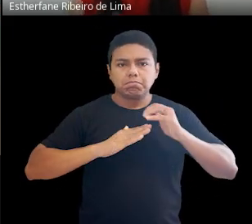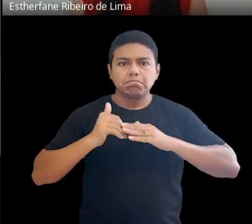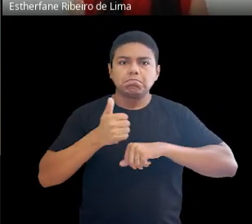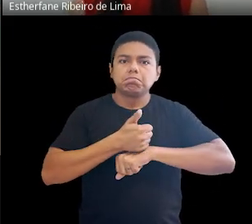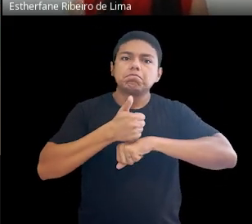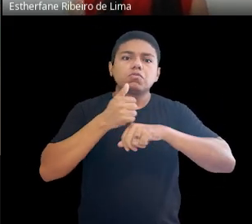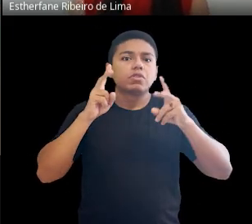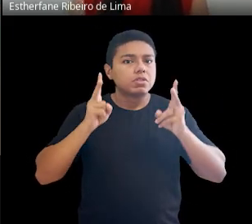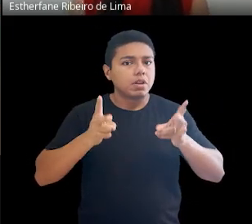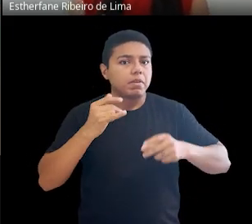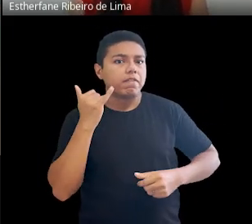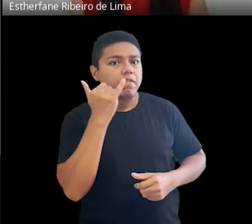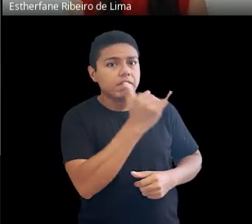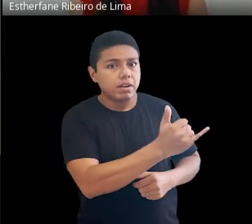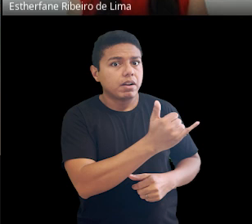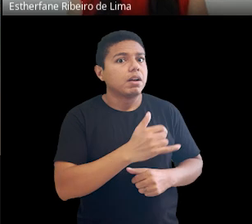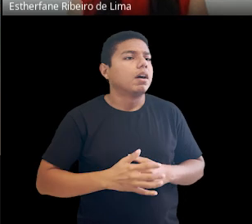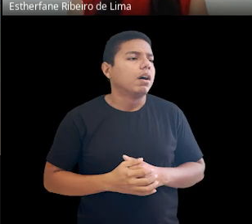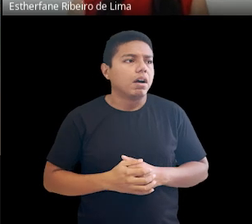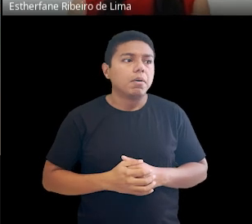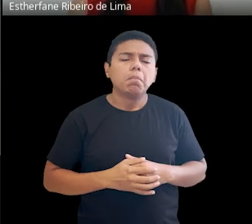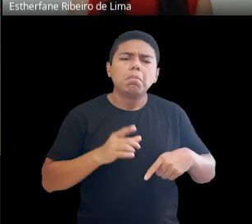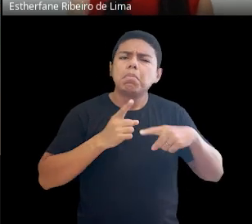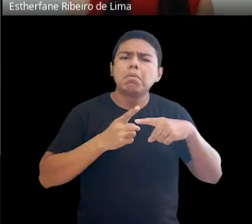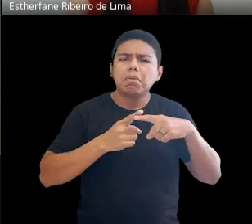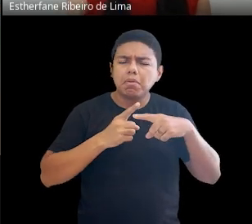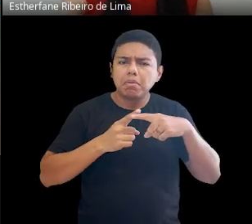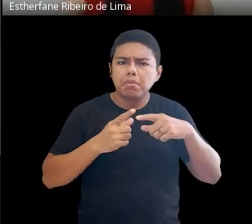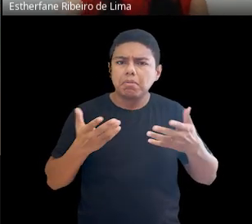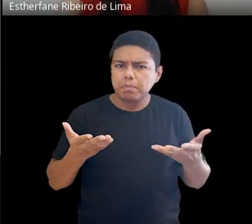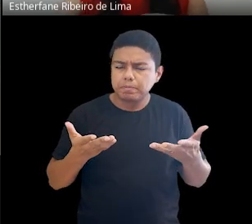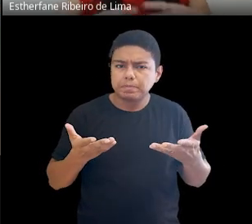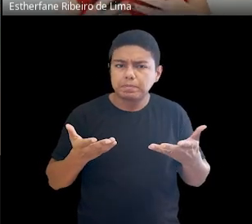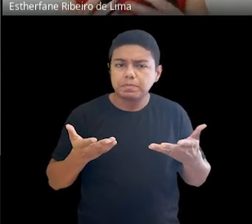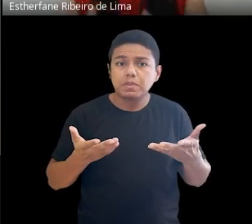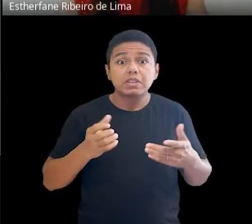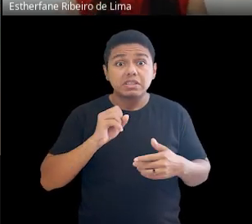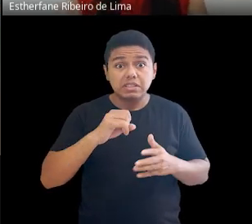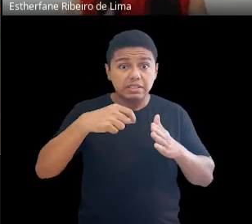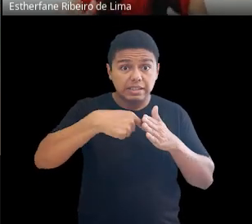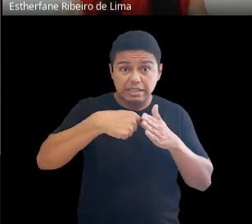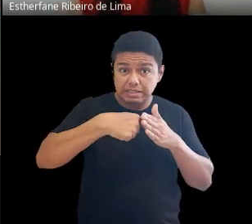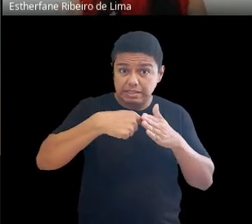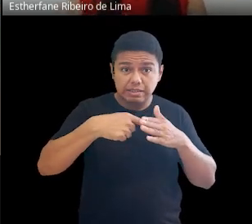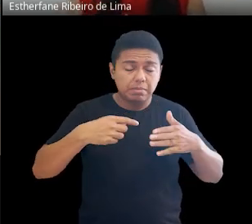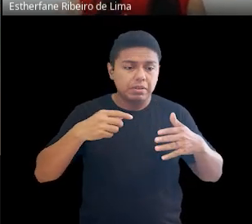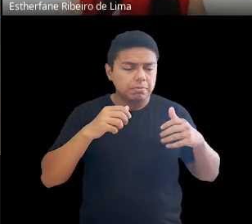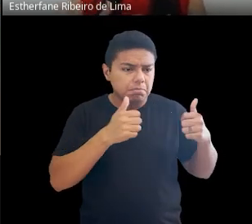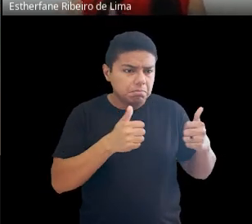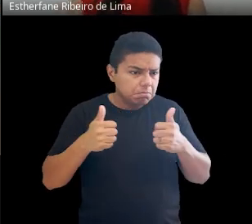falar para a paciente. Exatamente por quê? Porque mesmo com todos os exames estando tudo